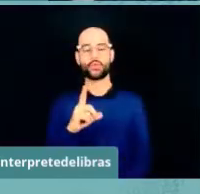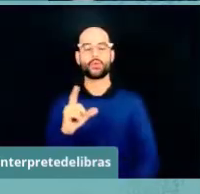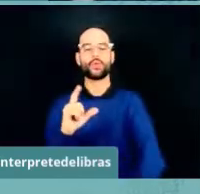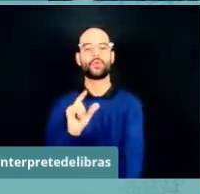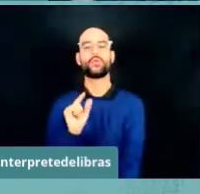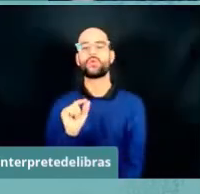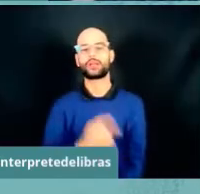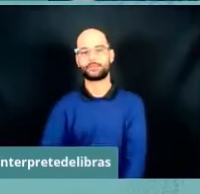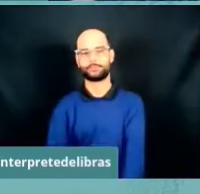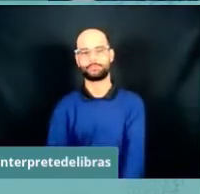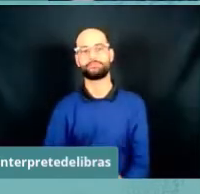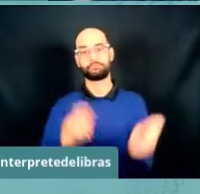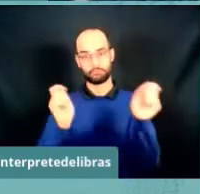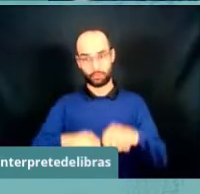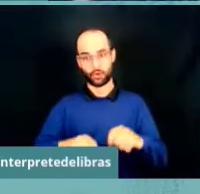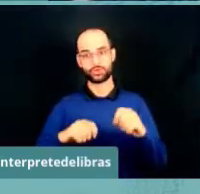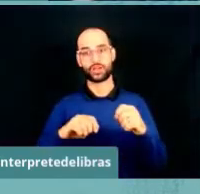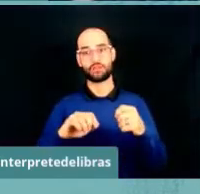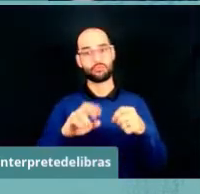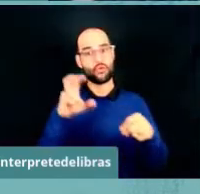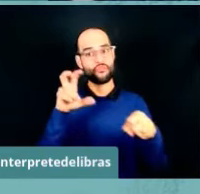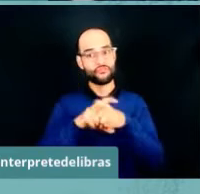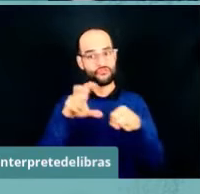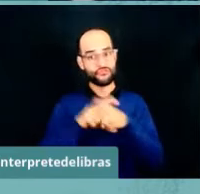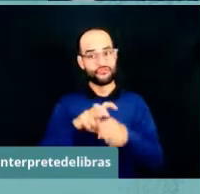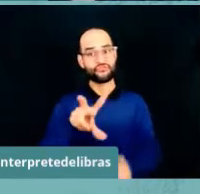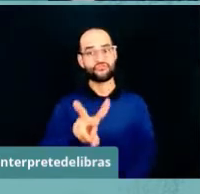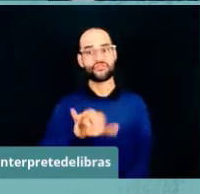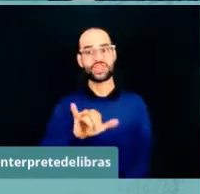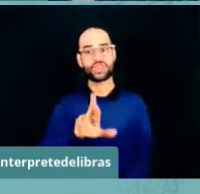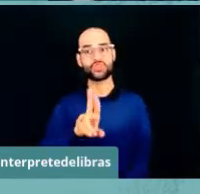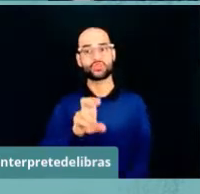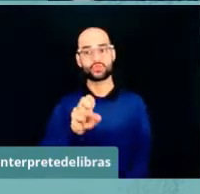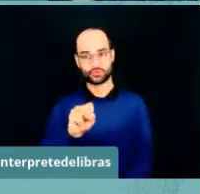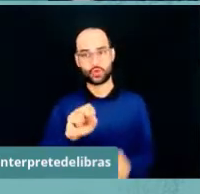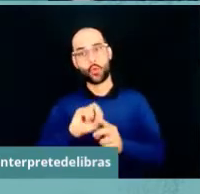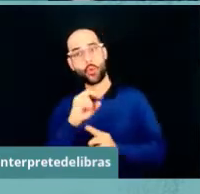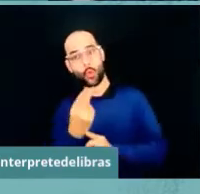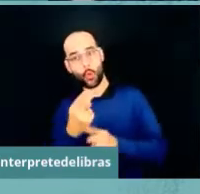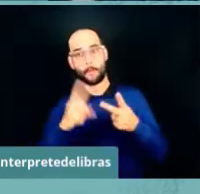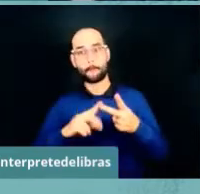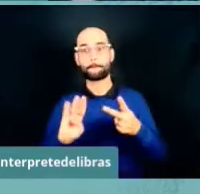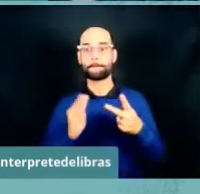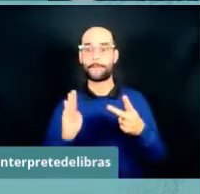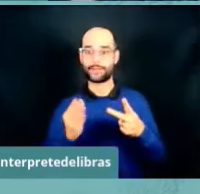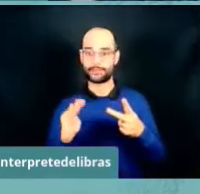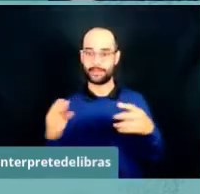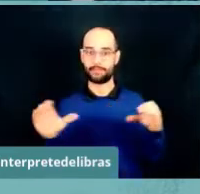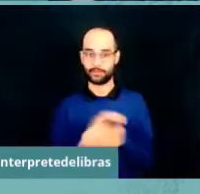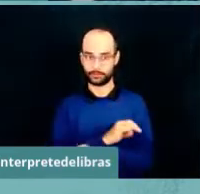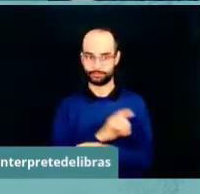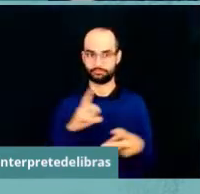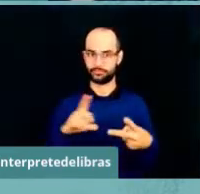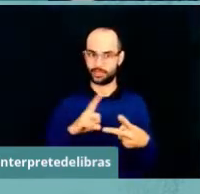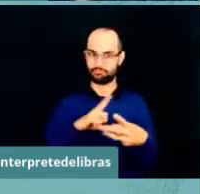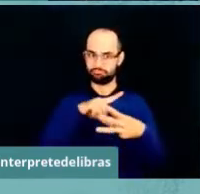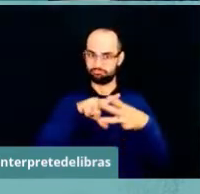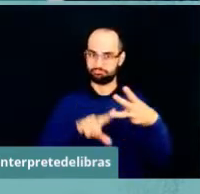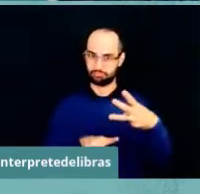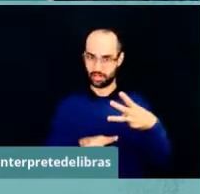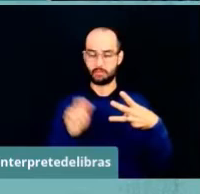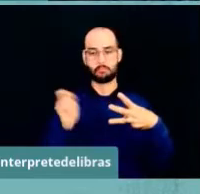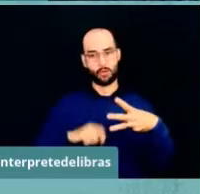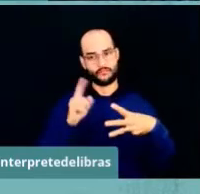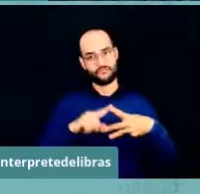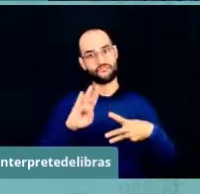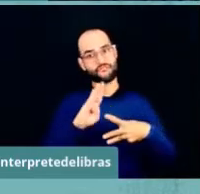inteira, onde a gente vai ter vacina de vírus inativado, de vírus vivo atenuado, ou vacina de